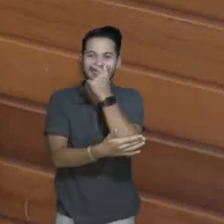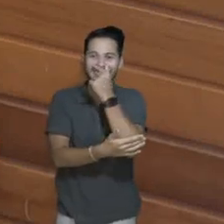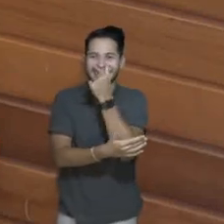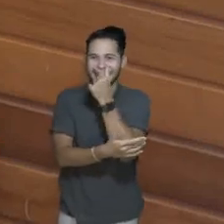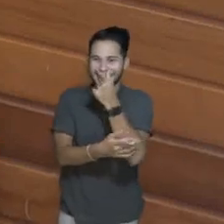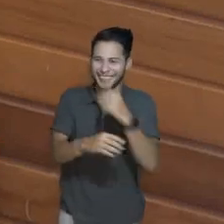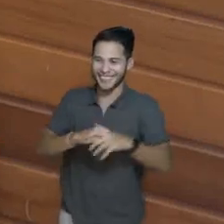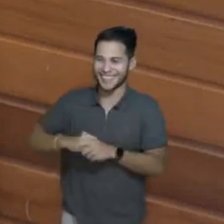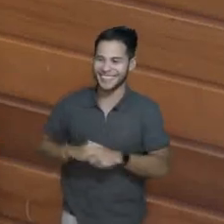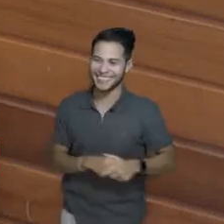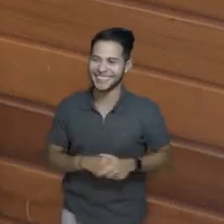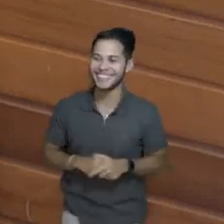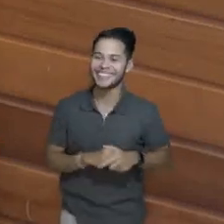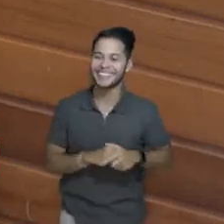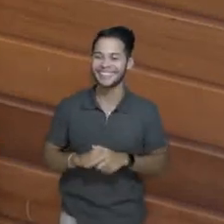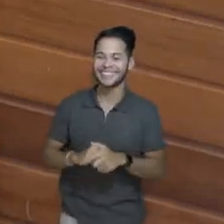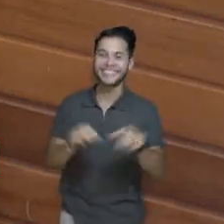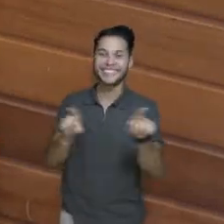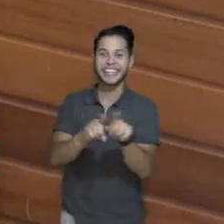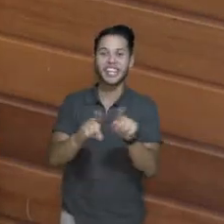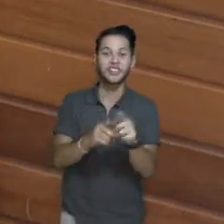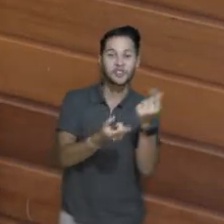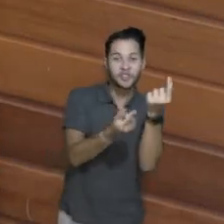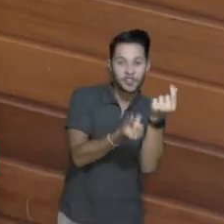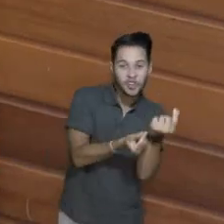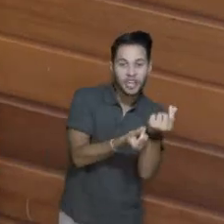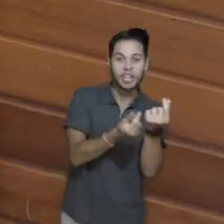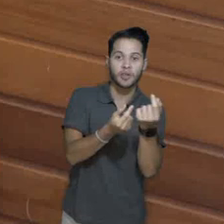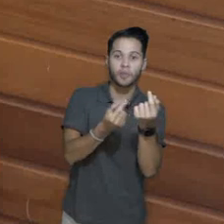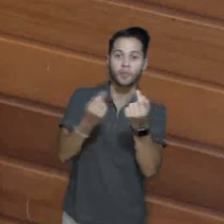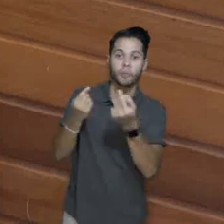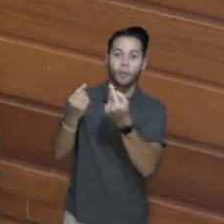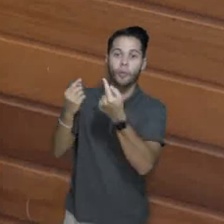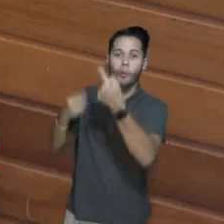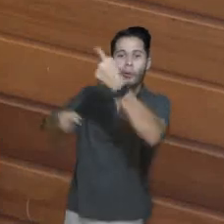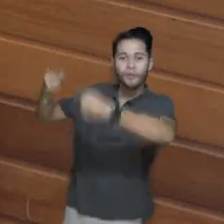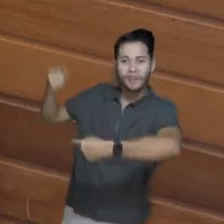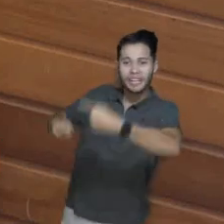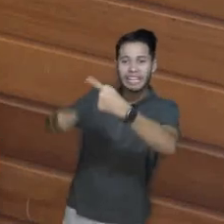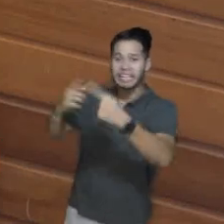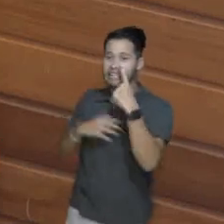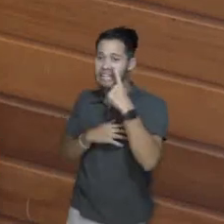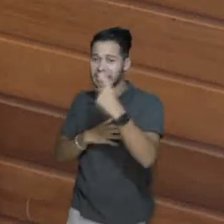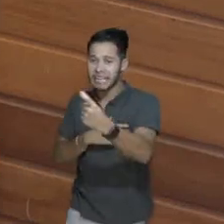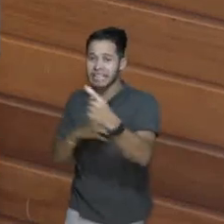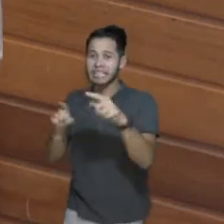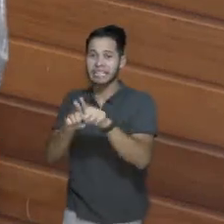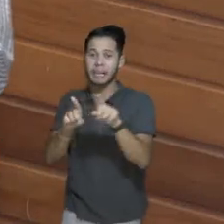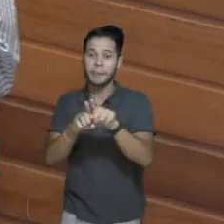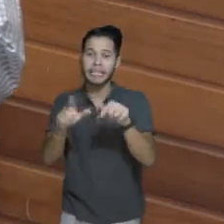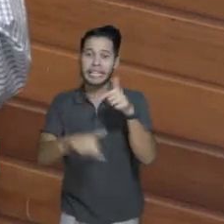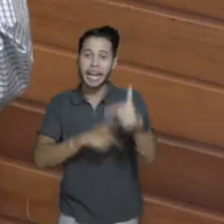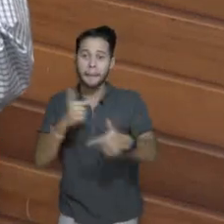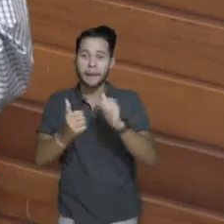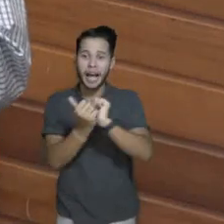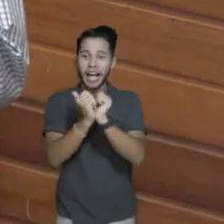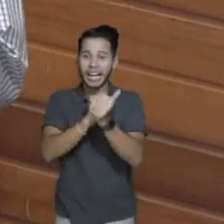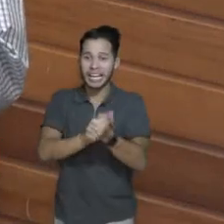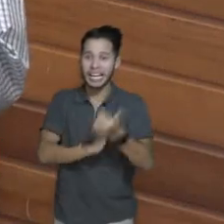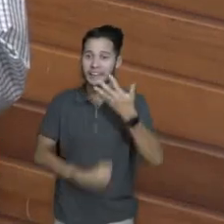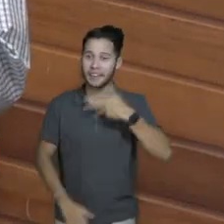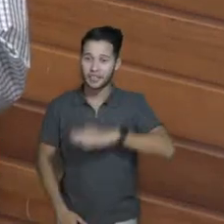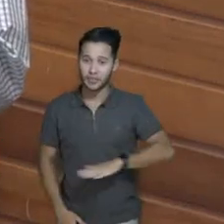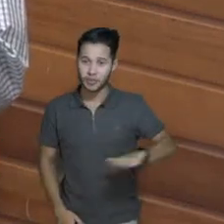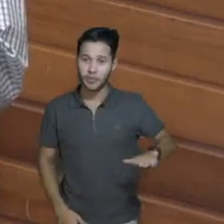improbidade lavagem de dinheiro conflito desinteresse o trabalho escravo infantil assédio moral e sexual que é mais comum do que a gente